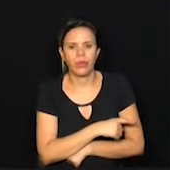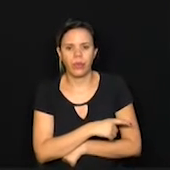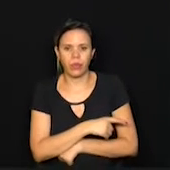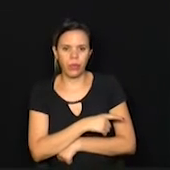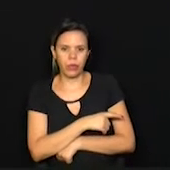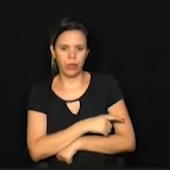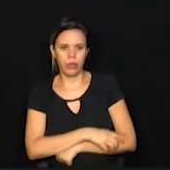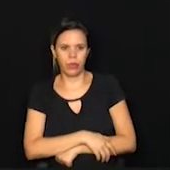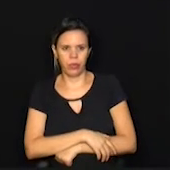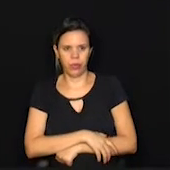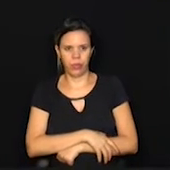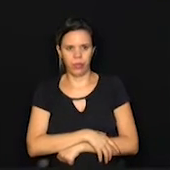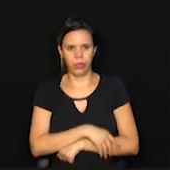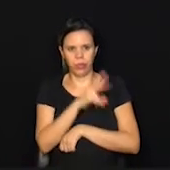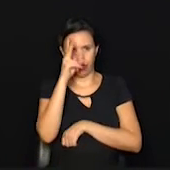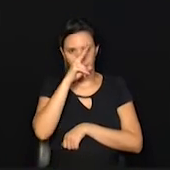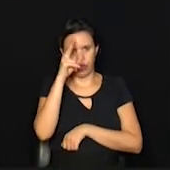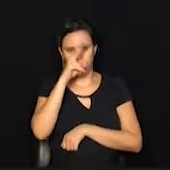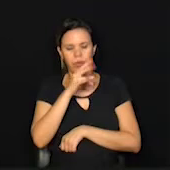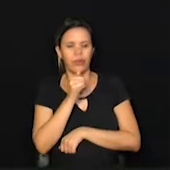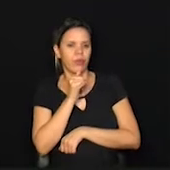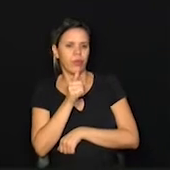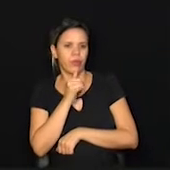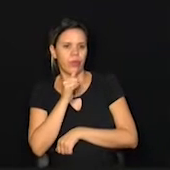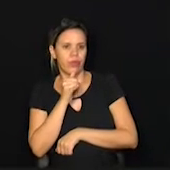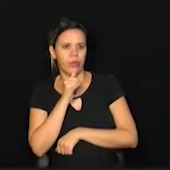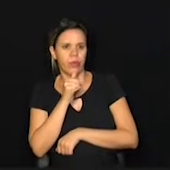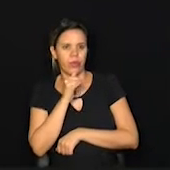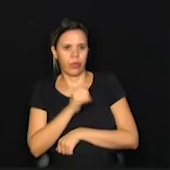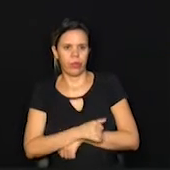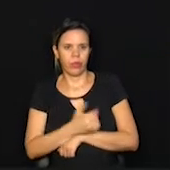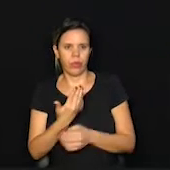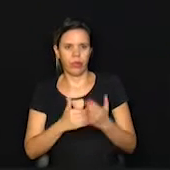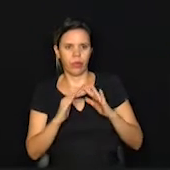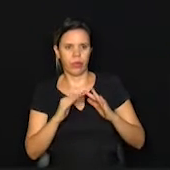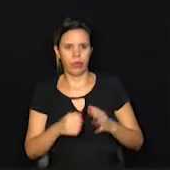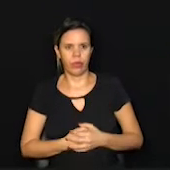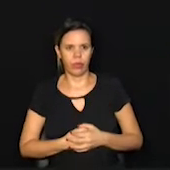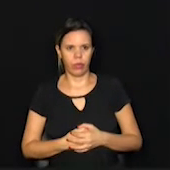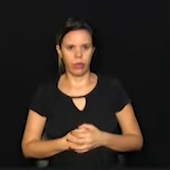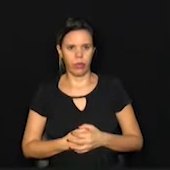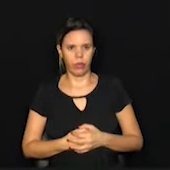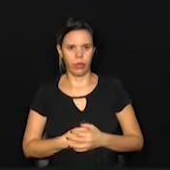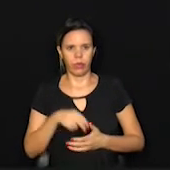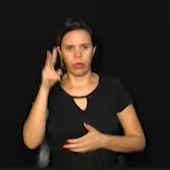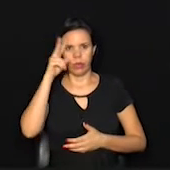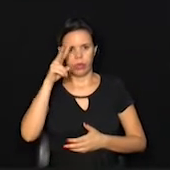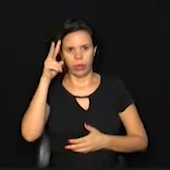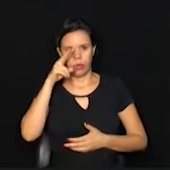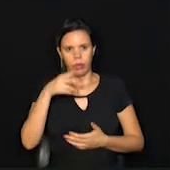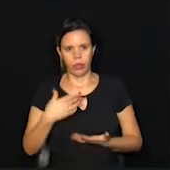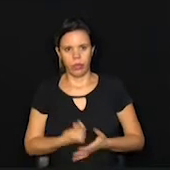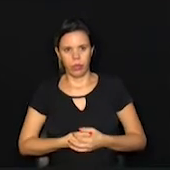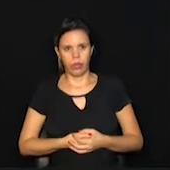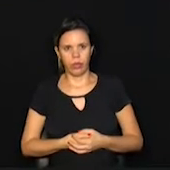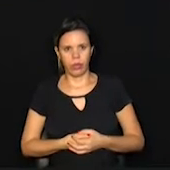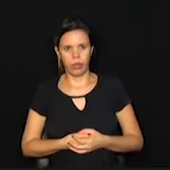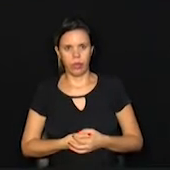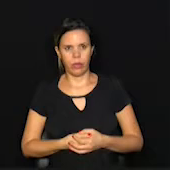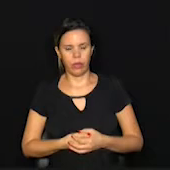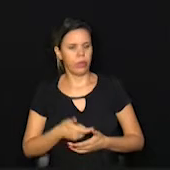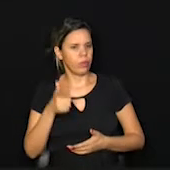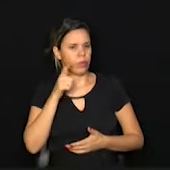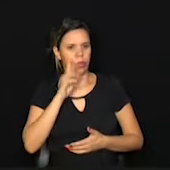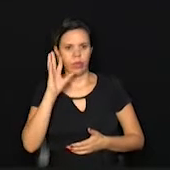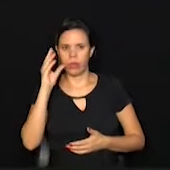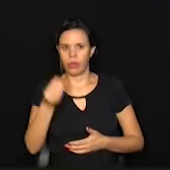aí é eu lembro também fazer nos Espaços da escola né assim a gente lembra assim era eu não